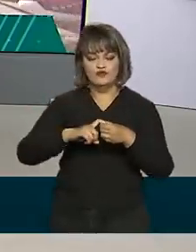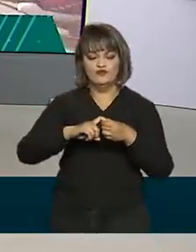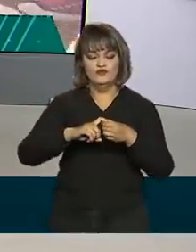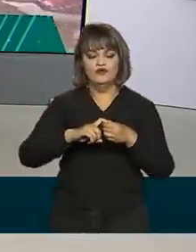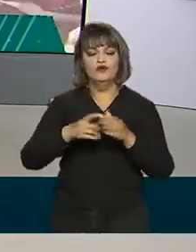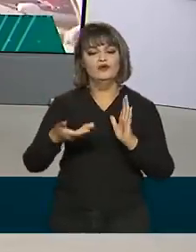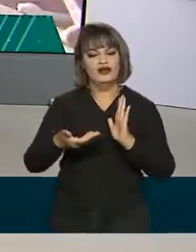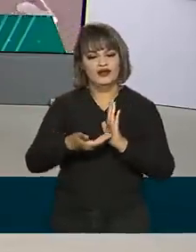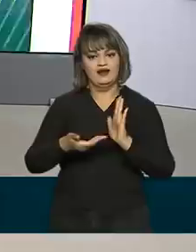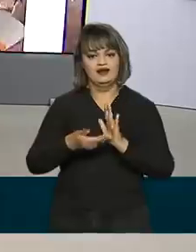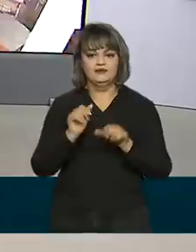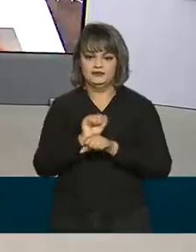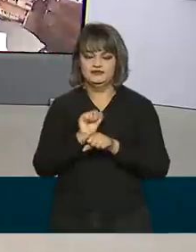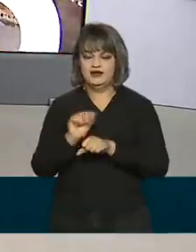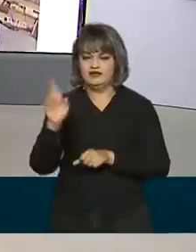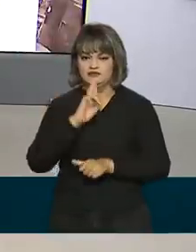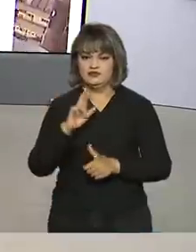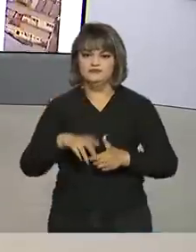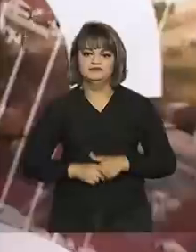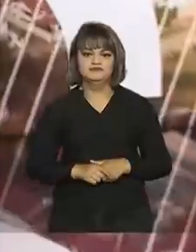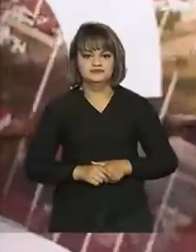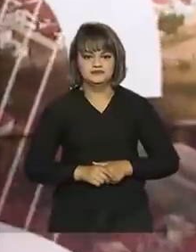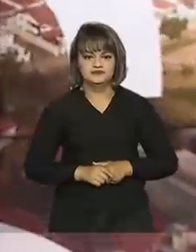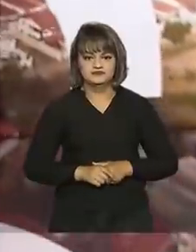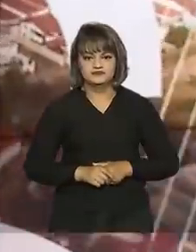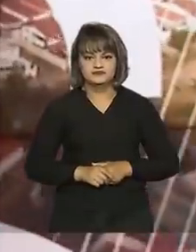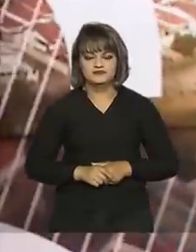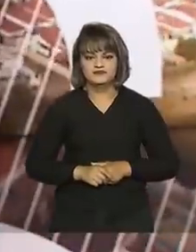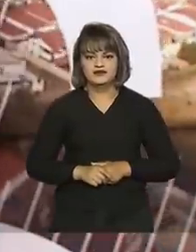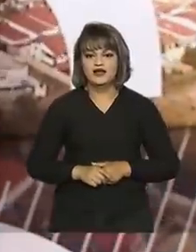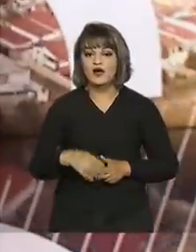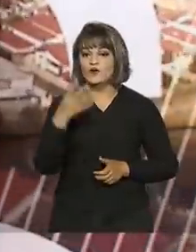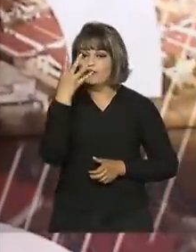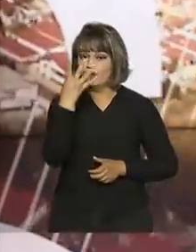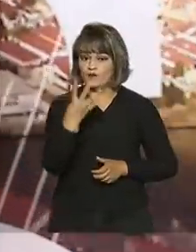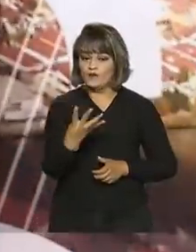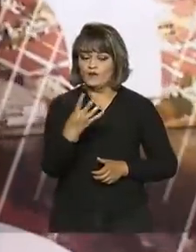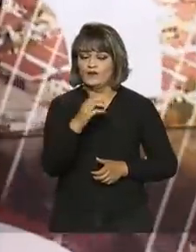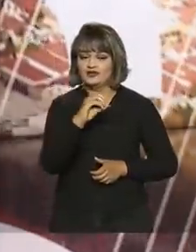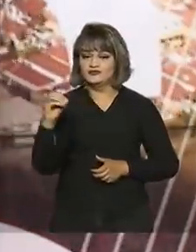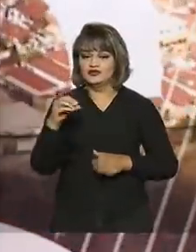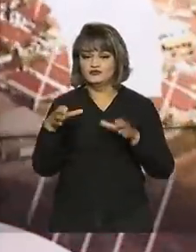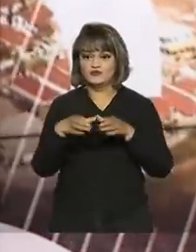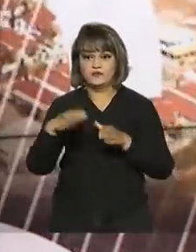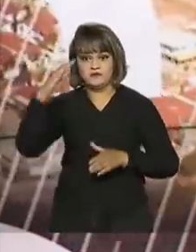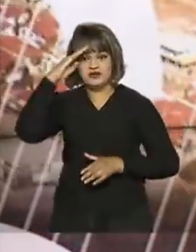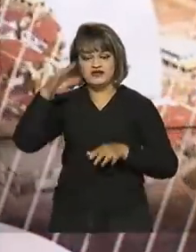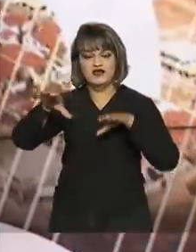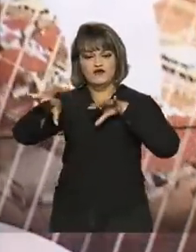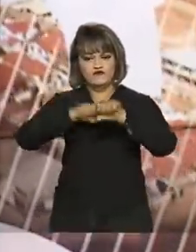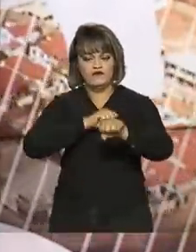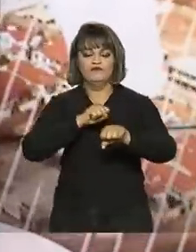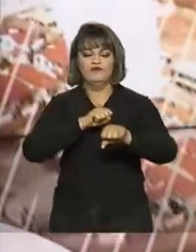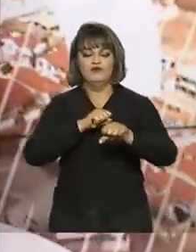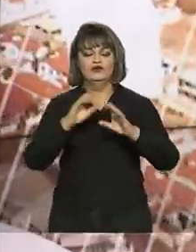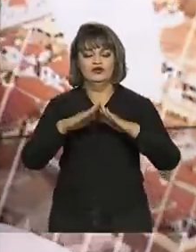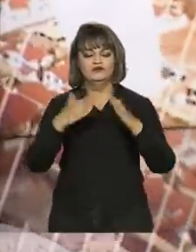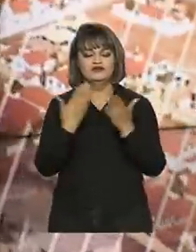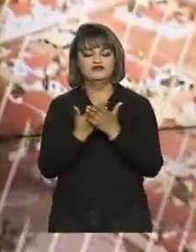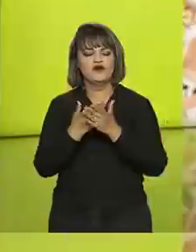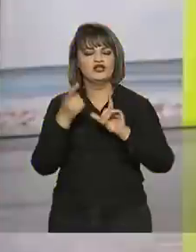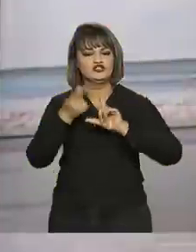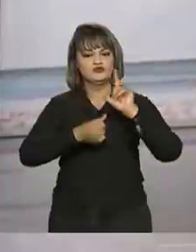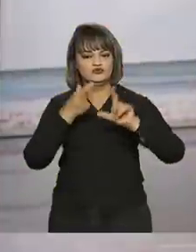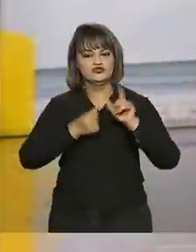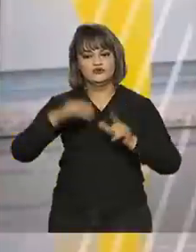para análise e votação na câmara dos deputados é quase 400 militares se formaram na Escola de Sargentos de logística